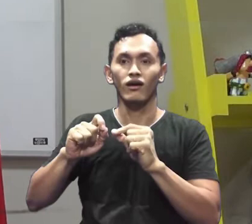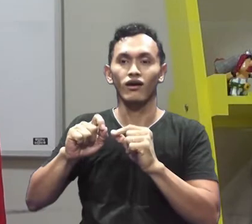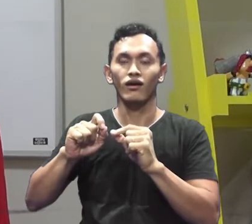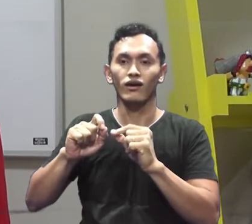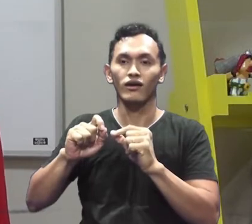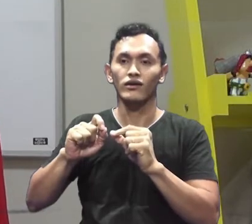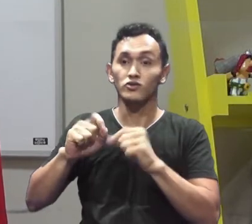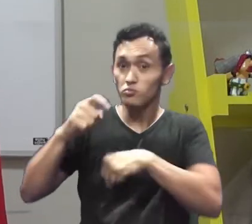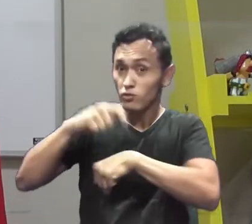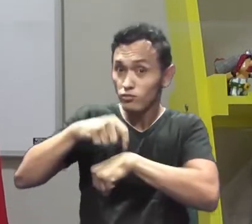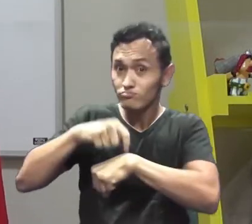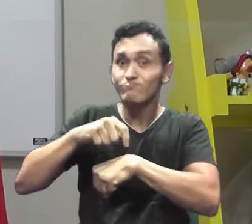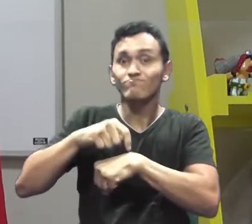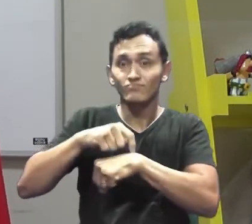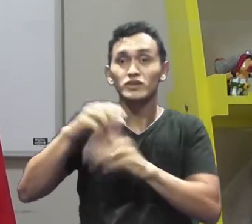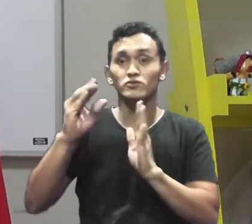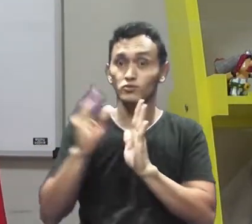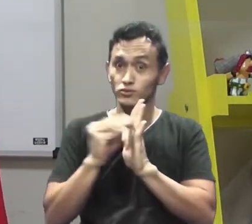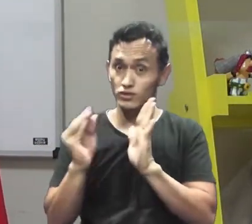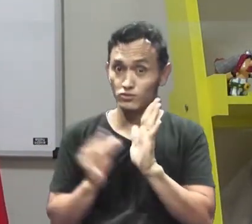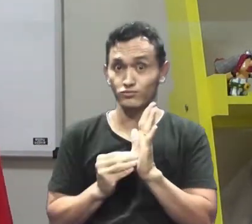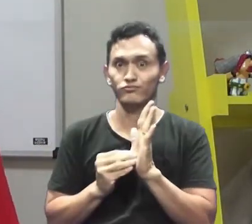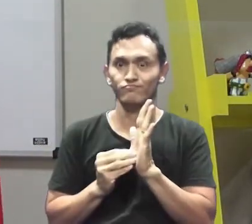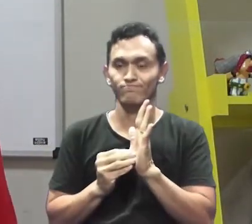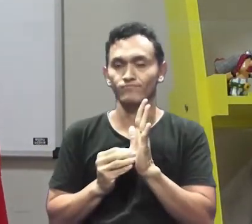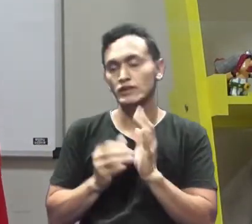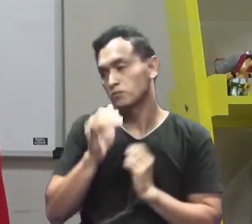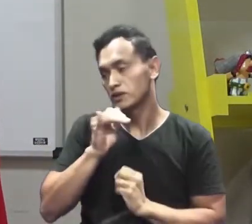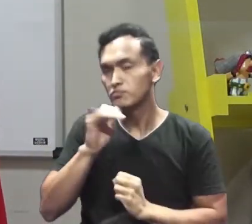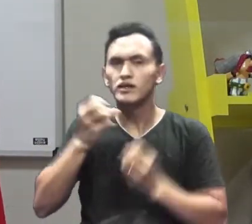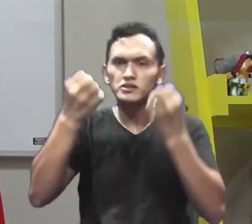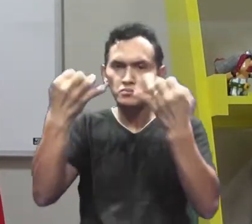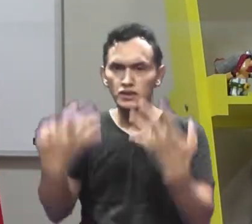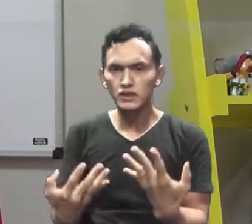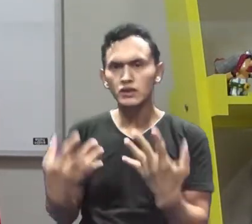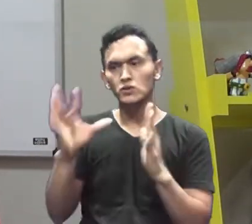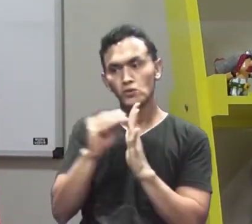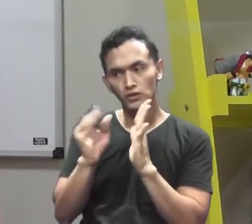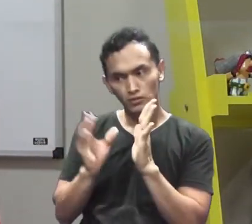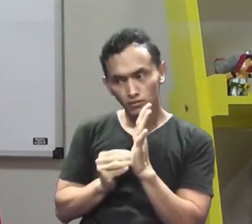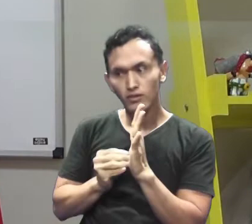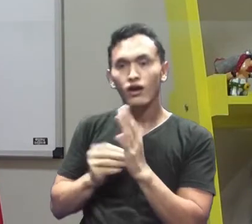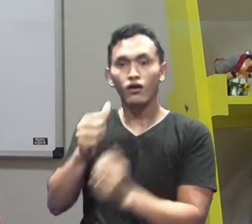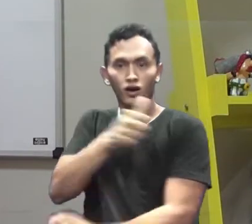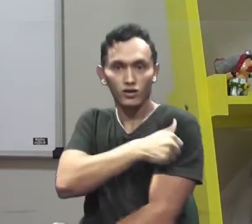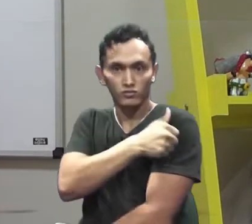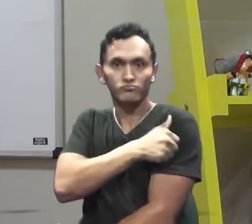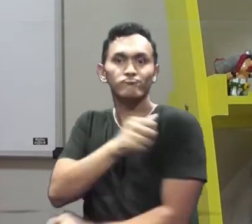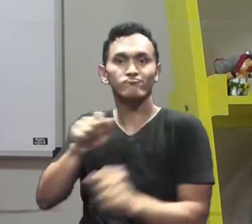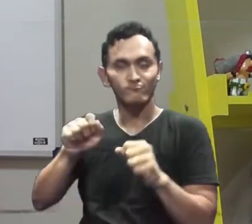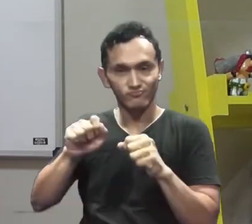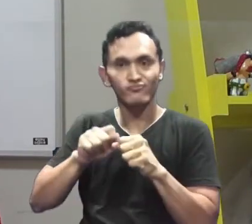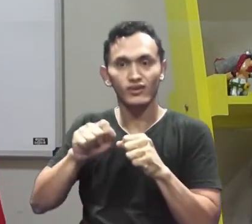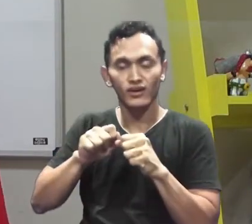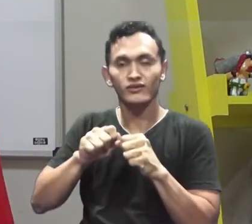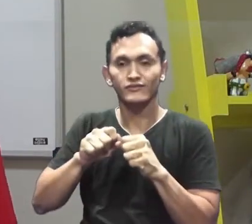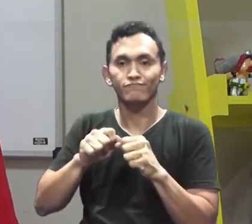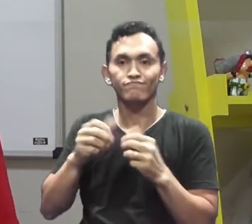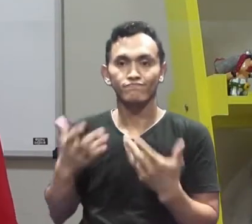os exercícios que o aluno faz enquanto você está explicando aquele conteúdo. No caso da divisão, que é o que eu usei aqui